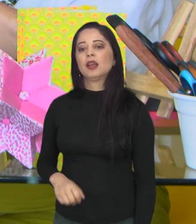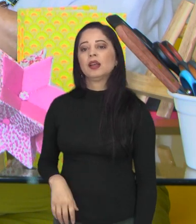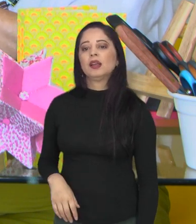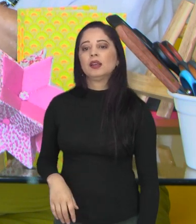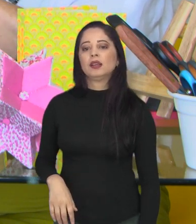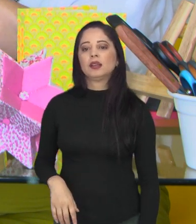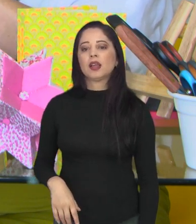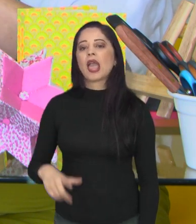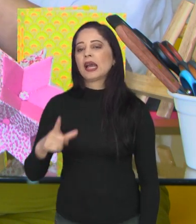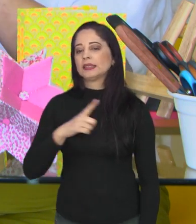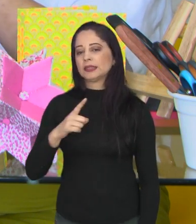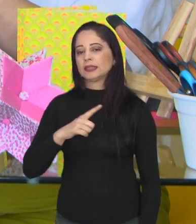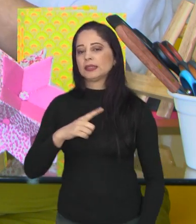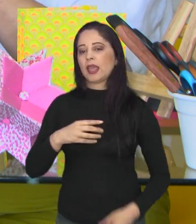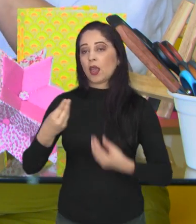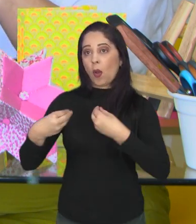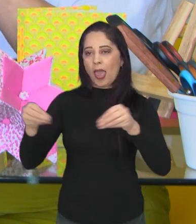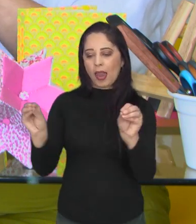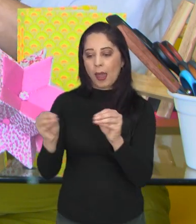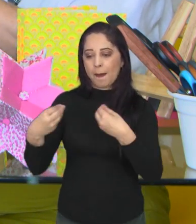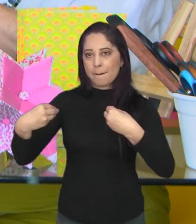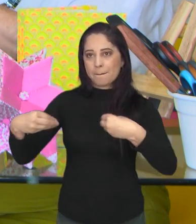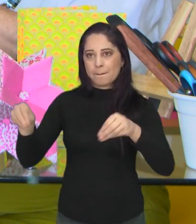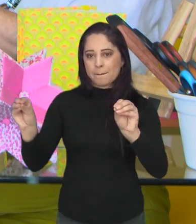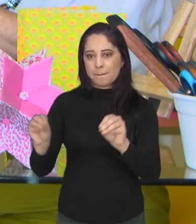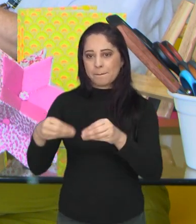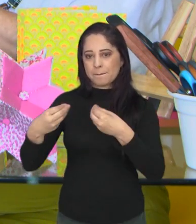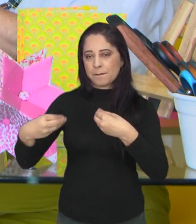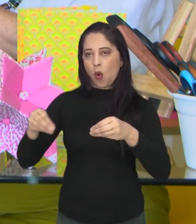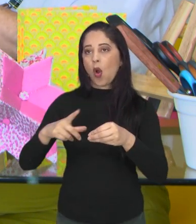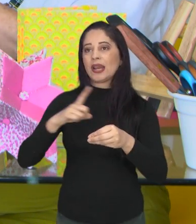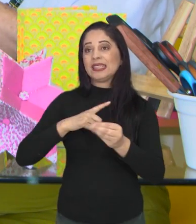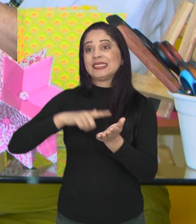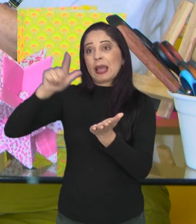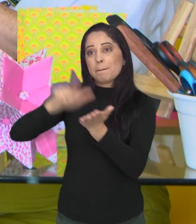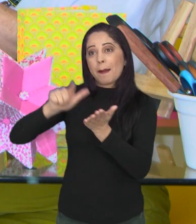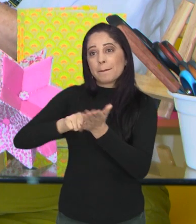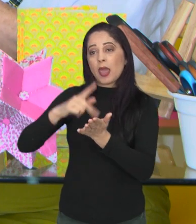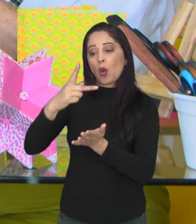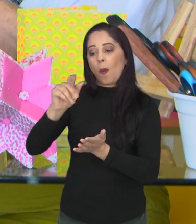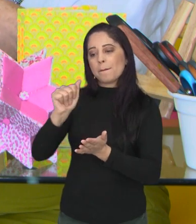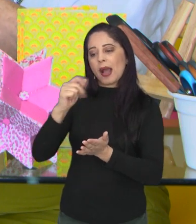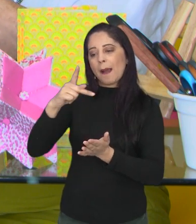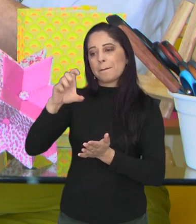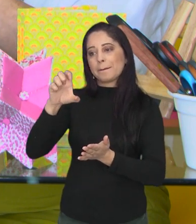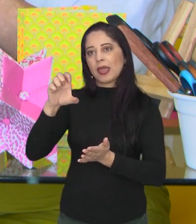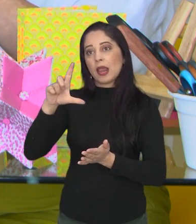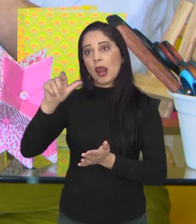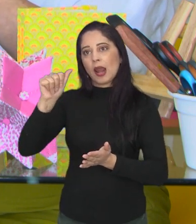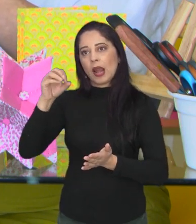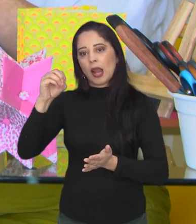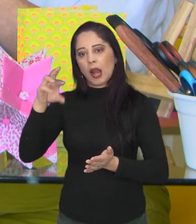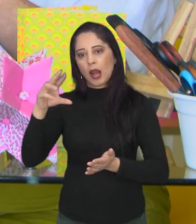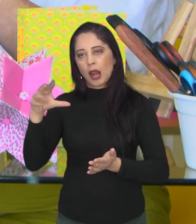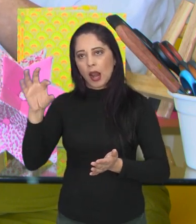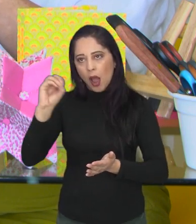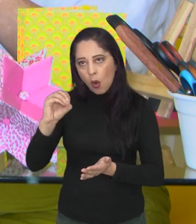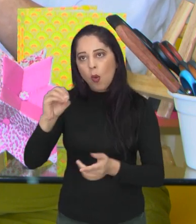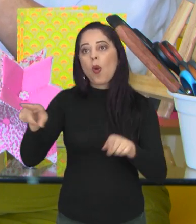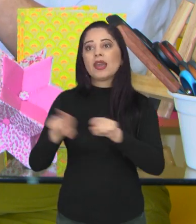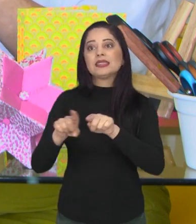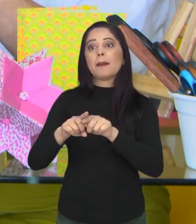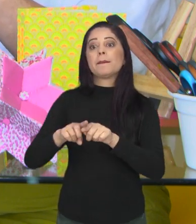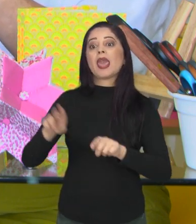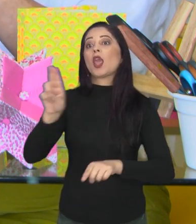Então ela tem toda essa parte flexível ela feita com o papelão né revestido de tecido aqui utilizei